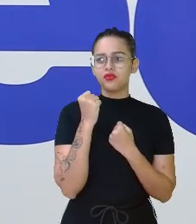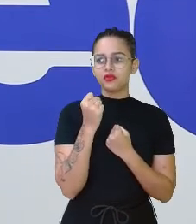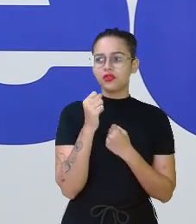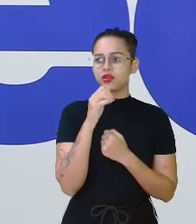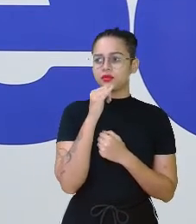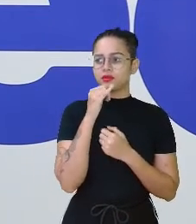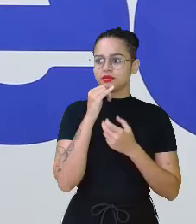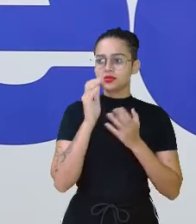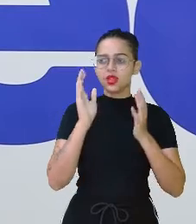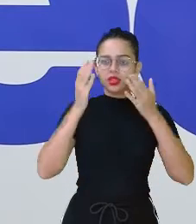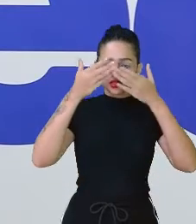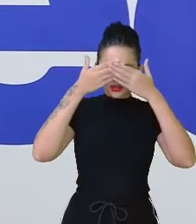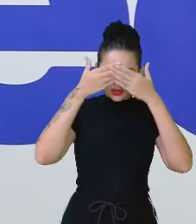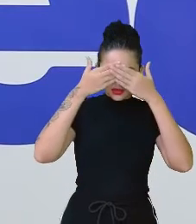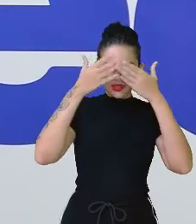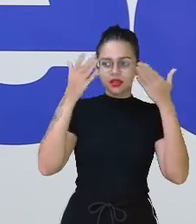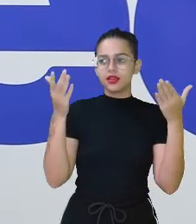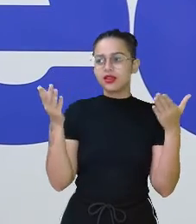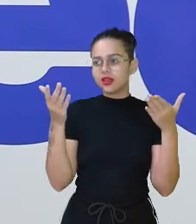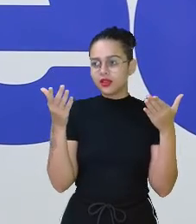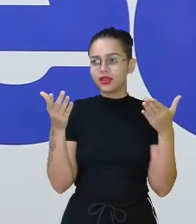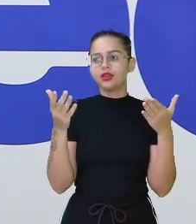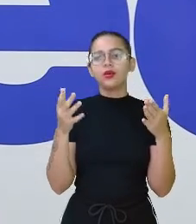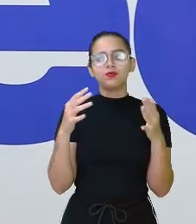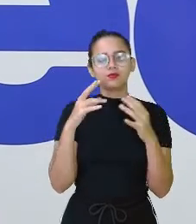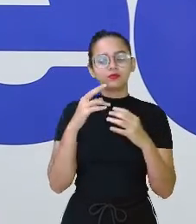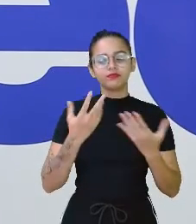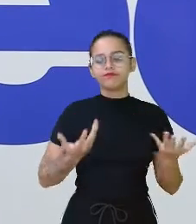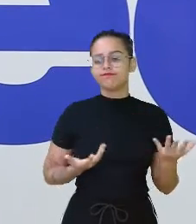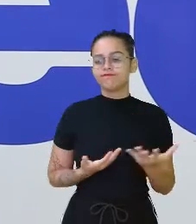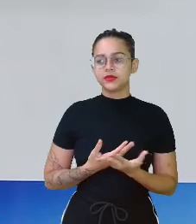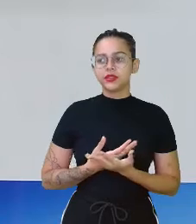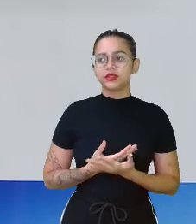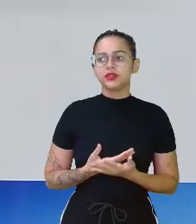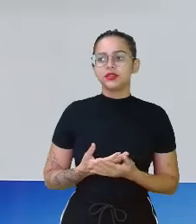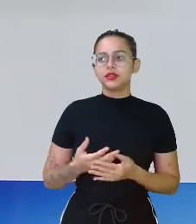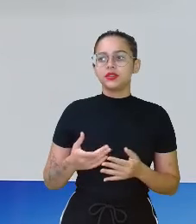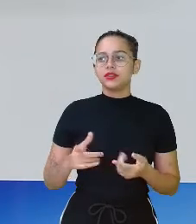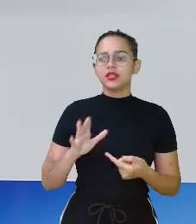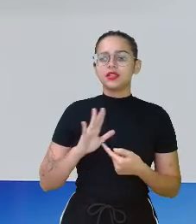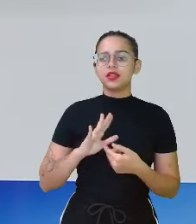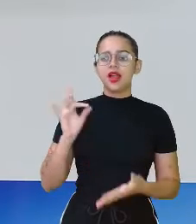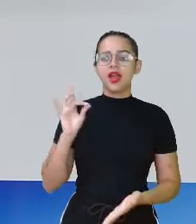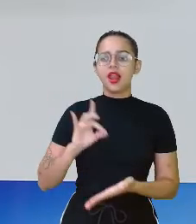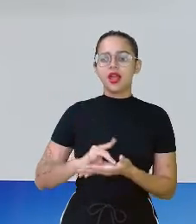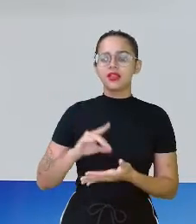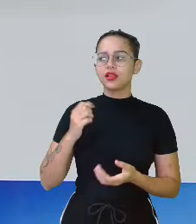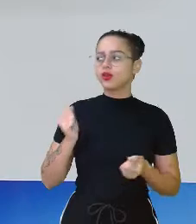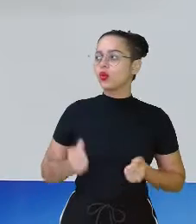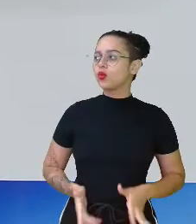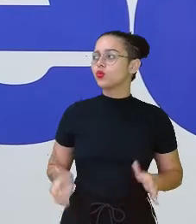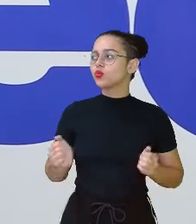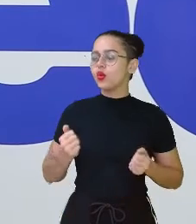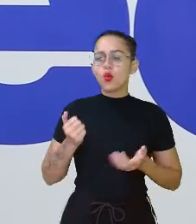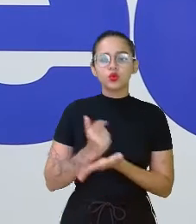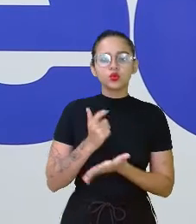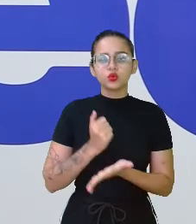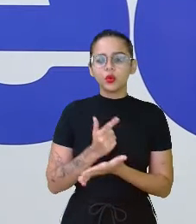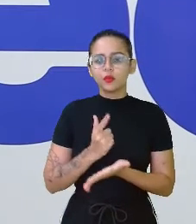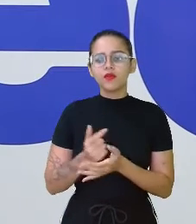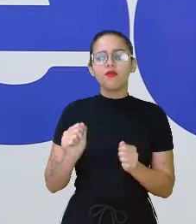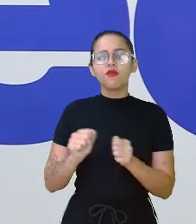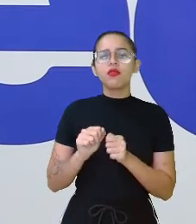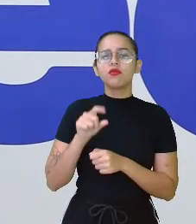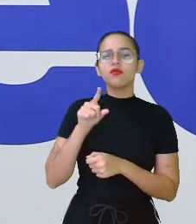Da cegueira. Do você... embrutecimento. Isso. Né, diante dessa realidade de consumo. E a realidade de consumo fazer com que